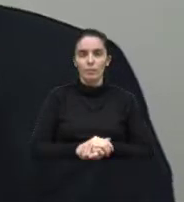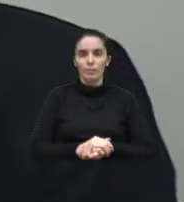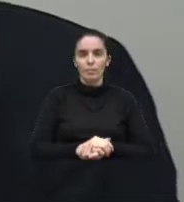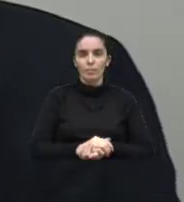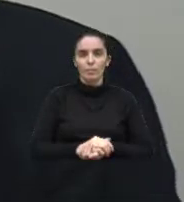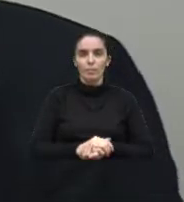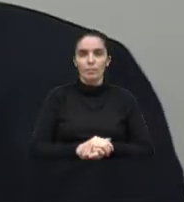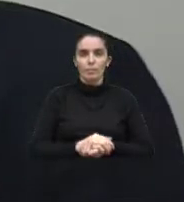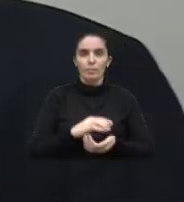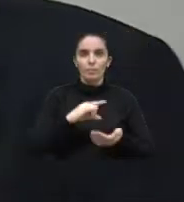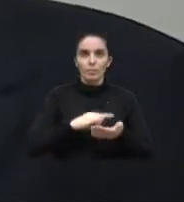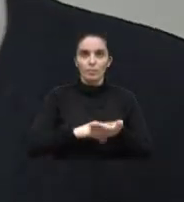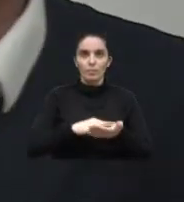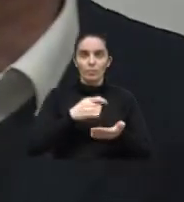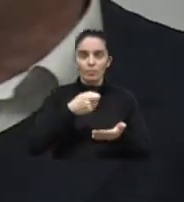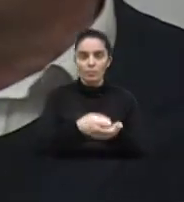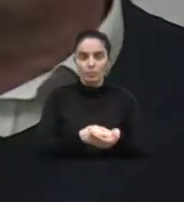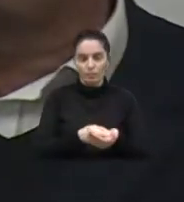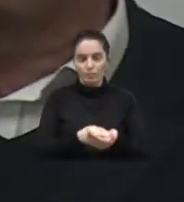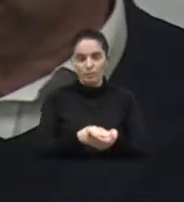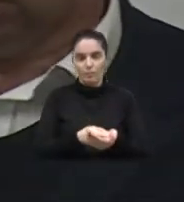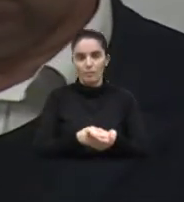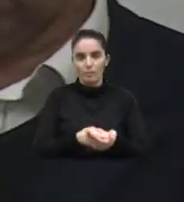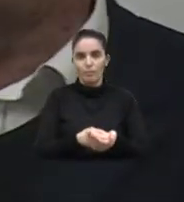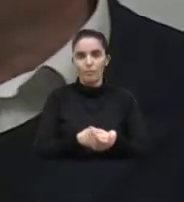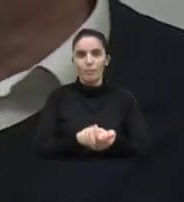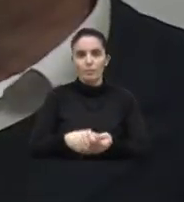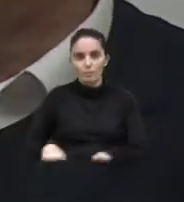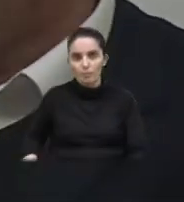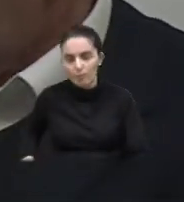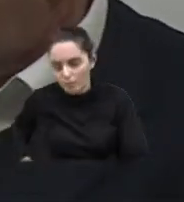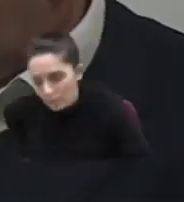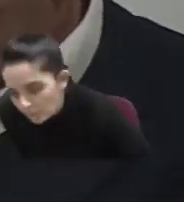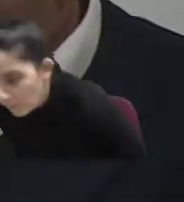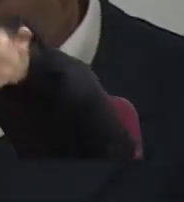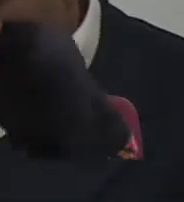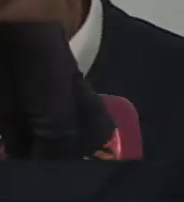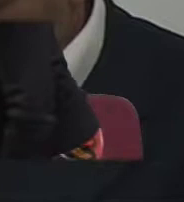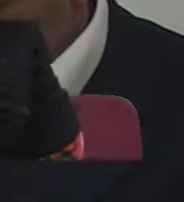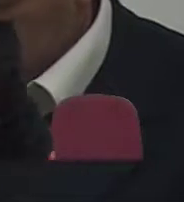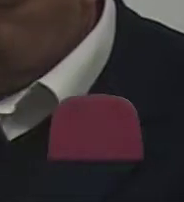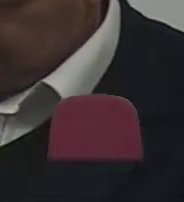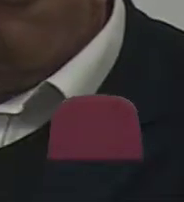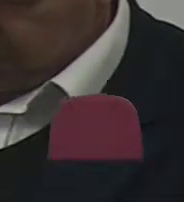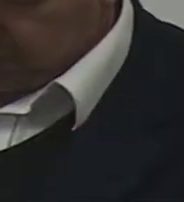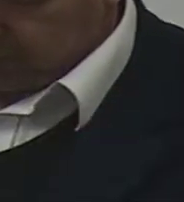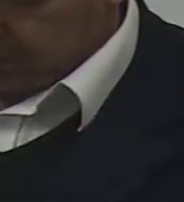poder gerar recursos. Uma parte, vereador. Pois não, vereador.